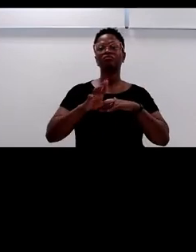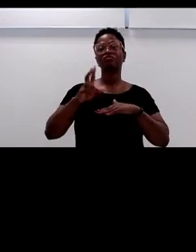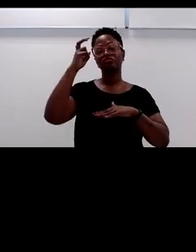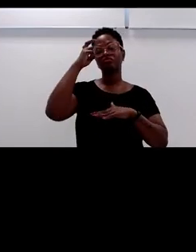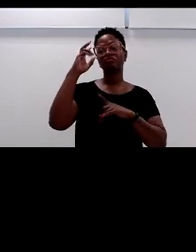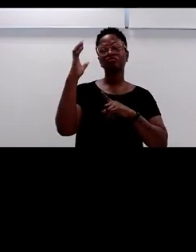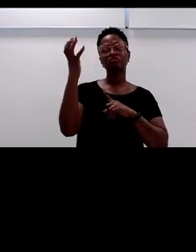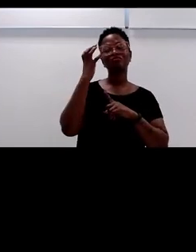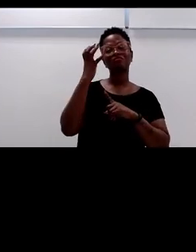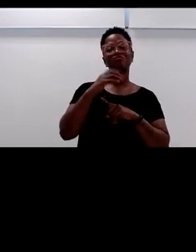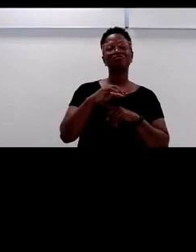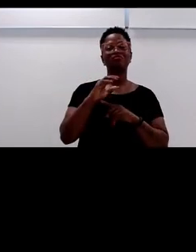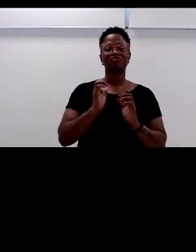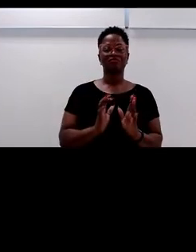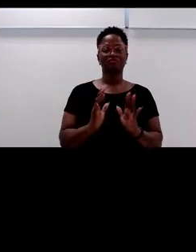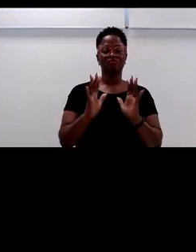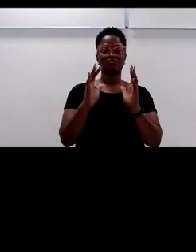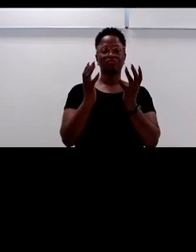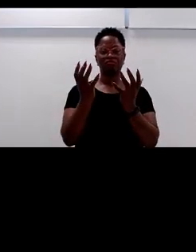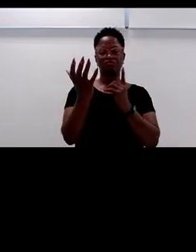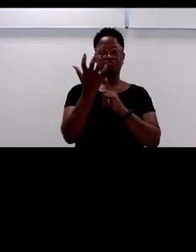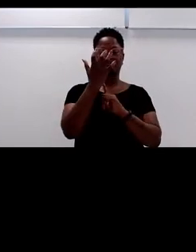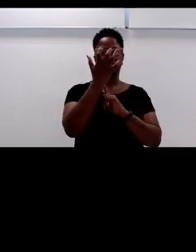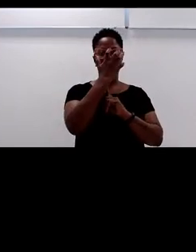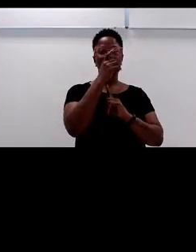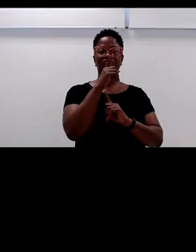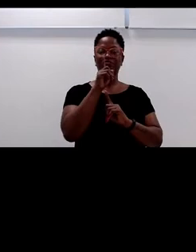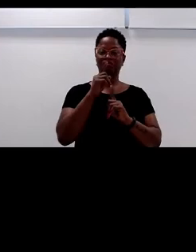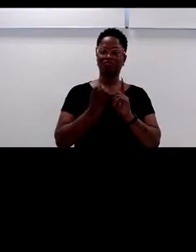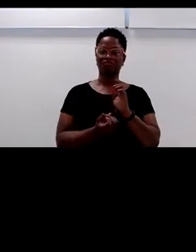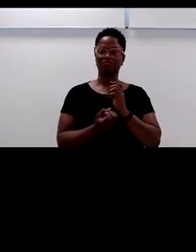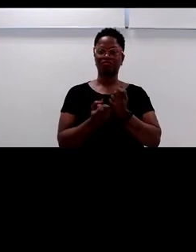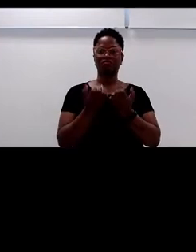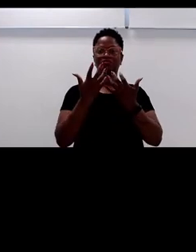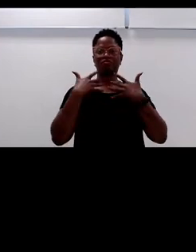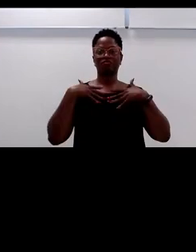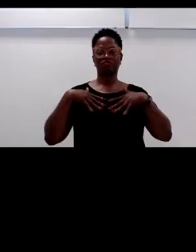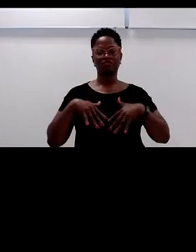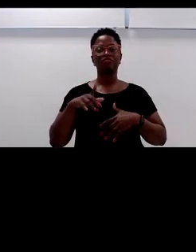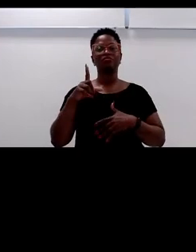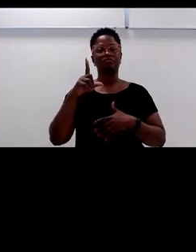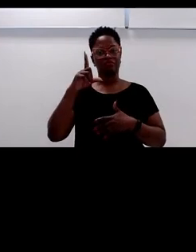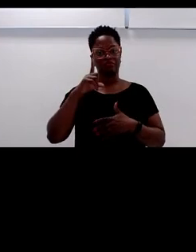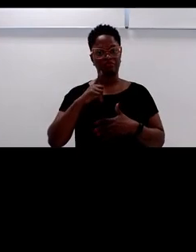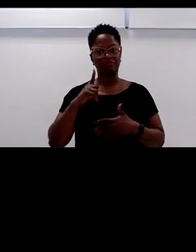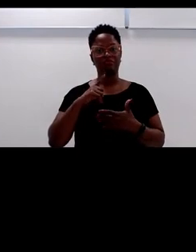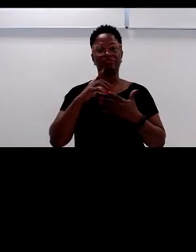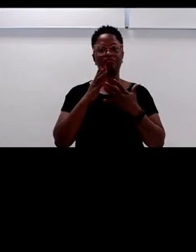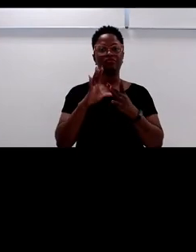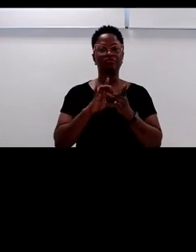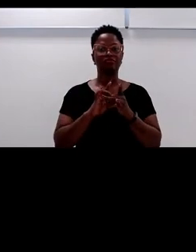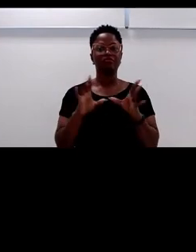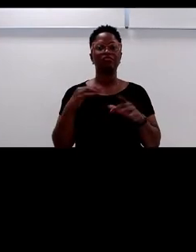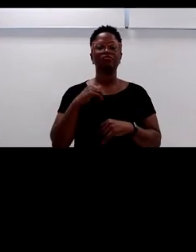espaço de conhecimento, essa semente que você planta, que permite que ela seja livre, que ela consiga